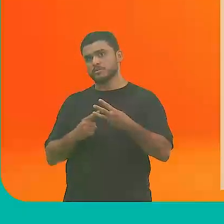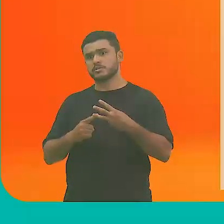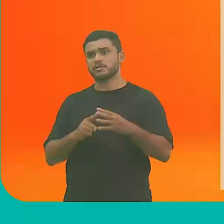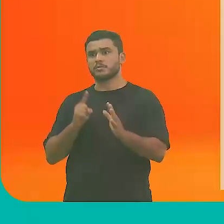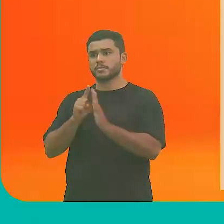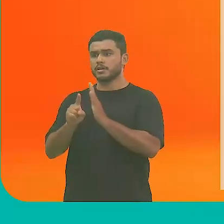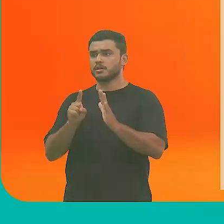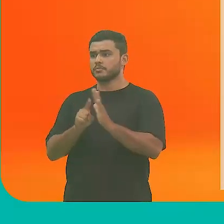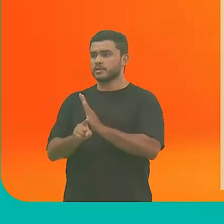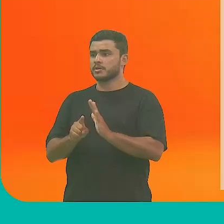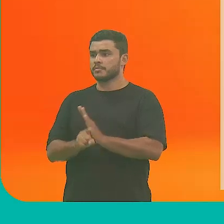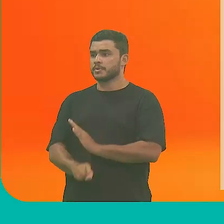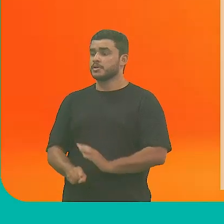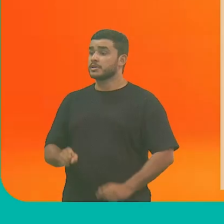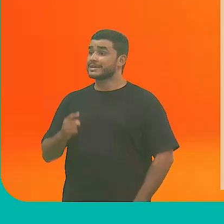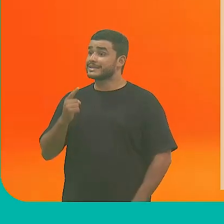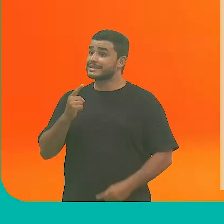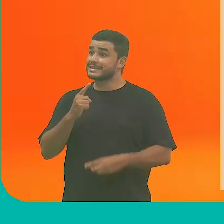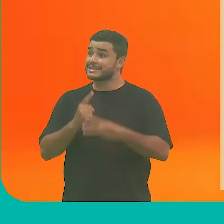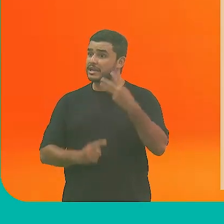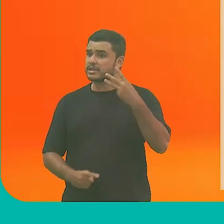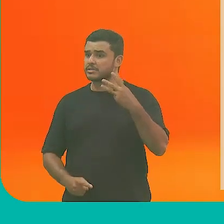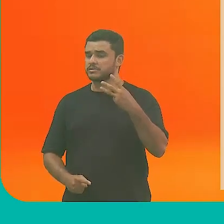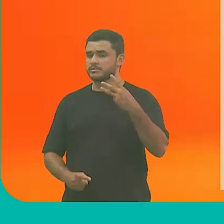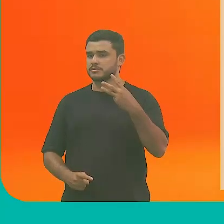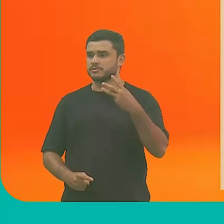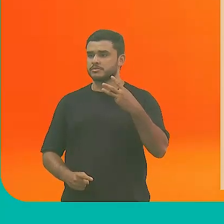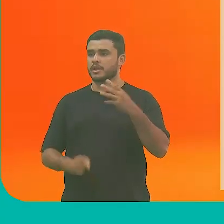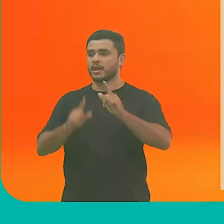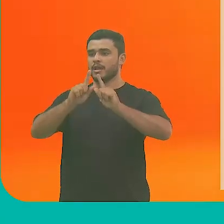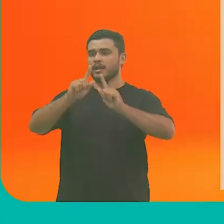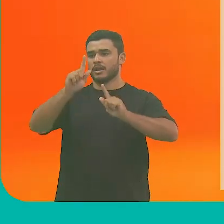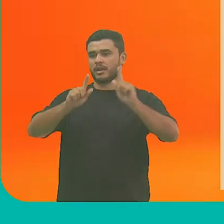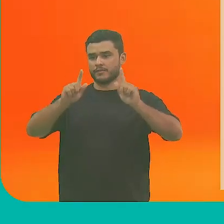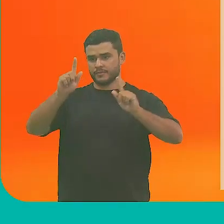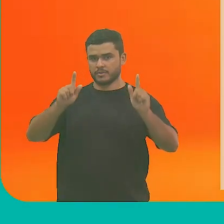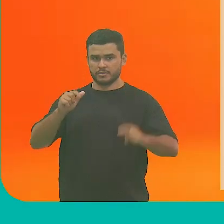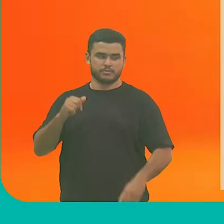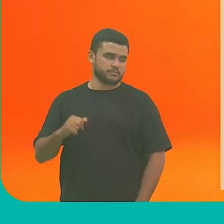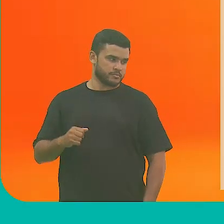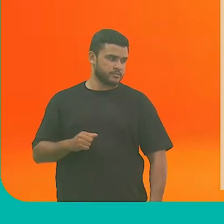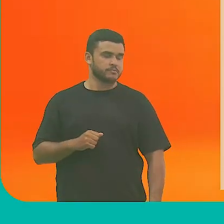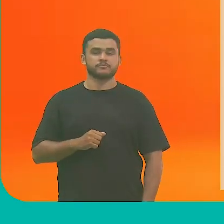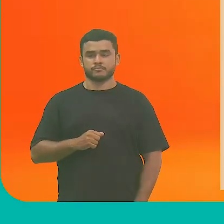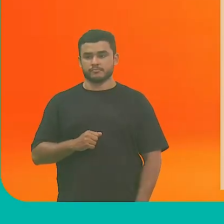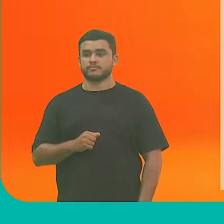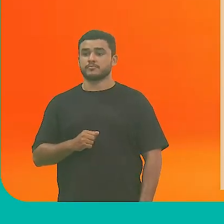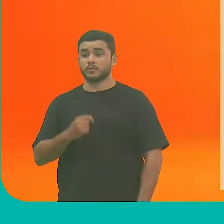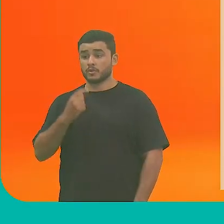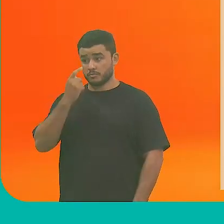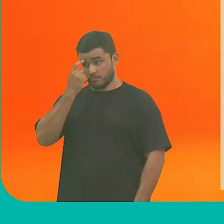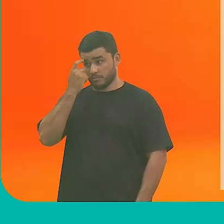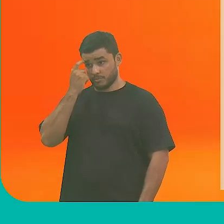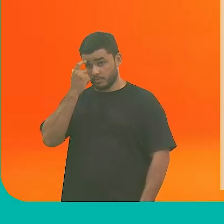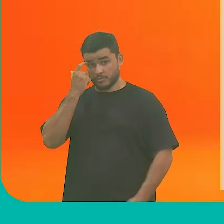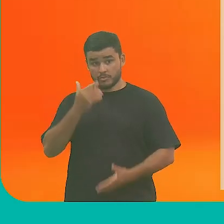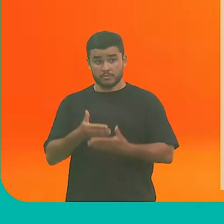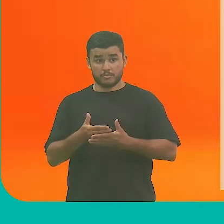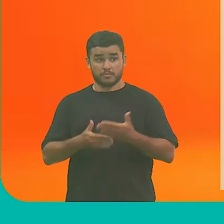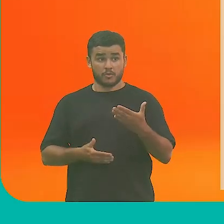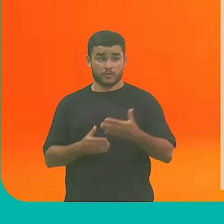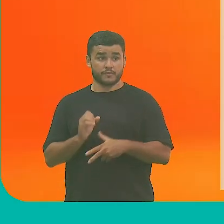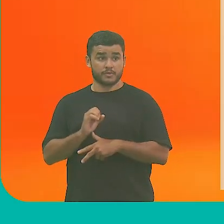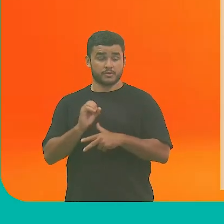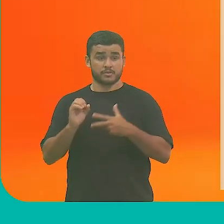aplicação. Porque lembrando, gente, seguinte, a prova do Enem, geralmente são